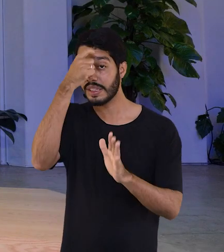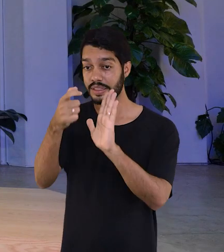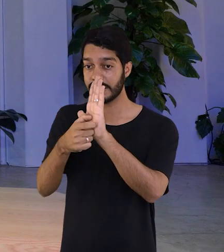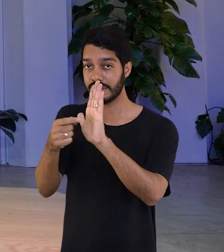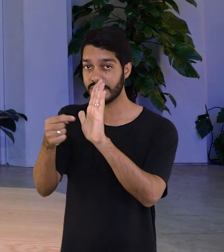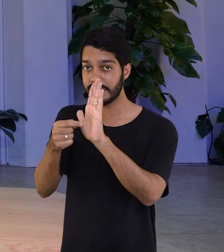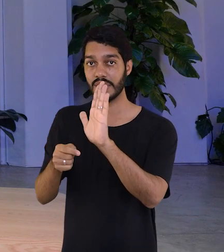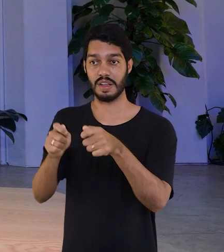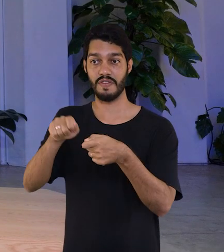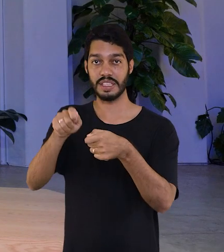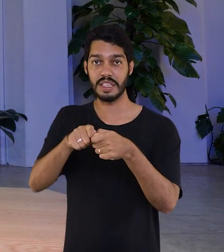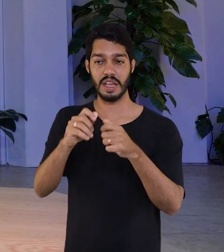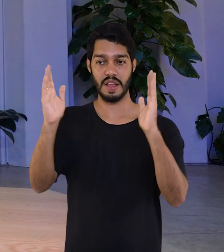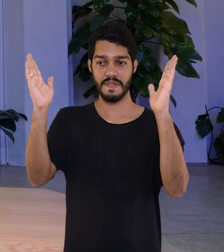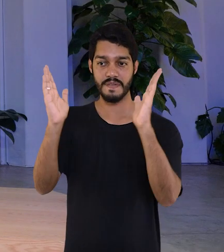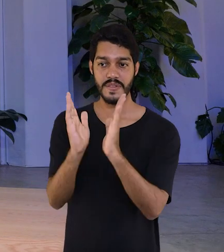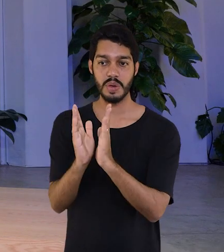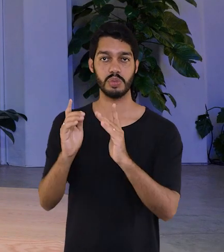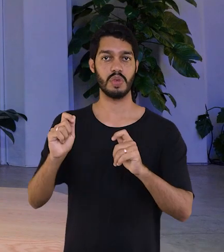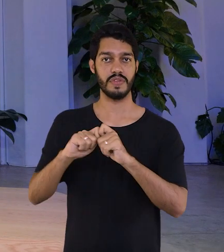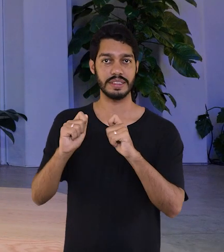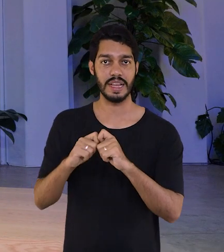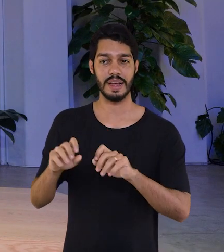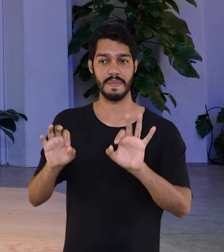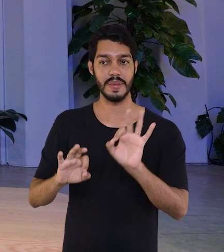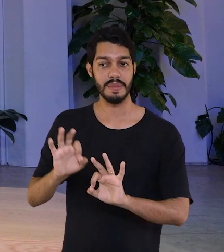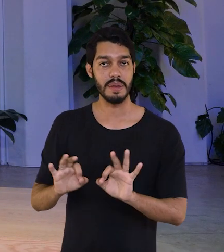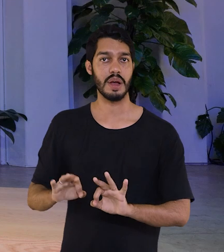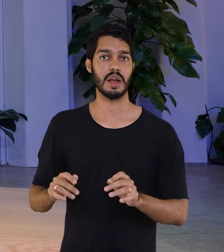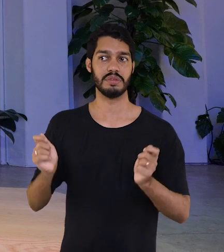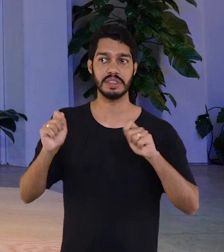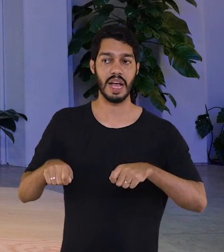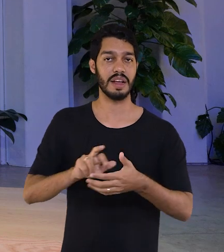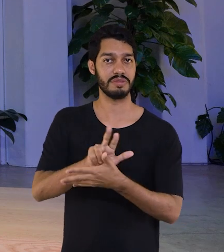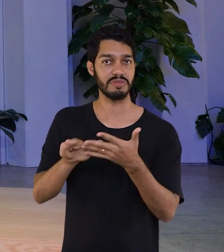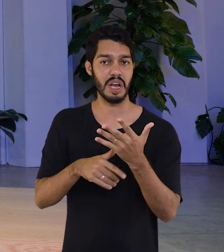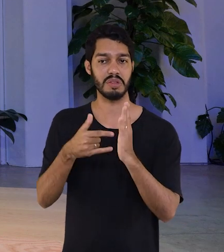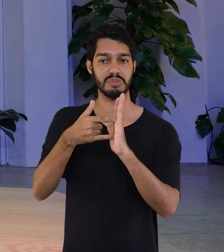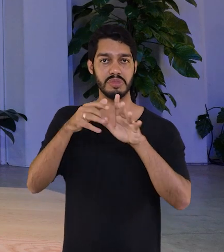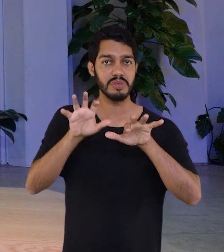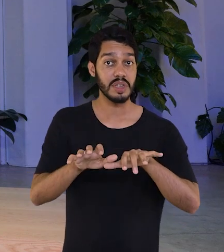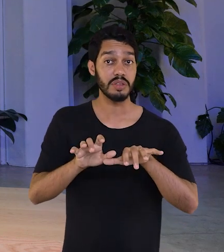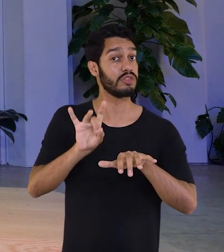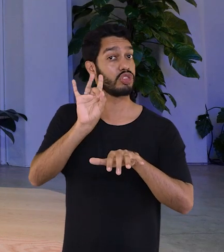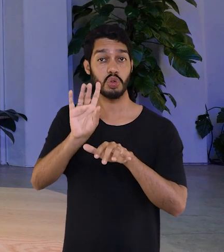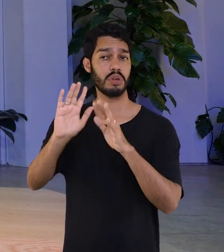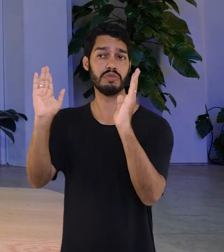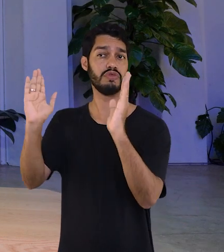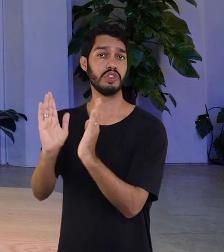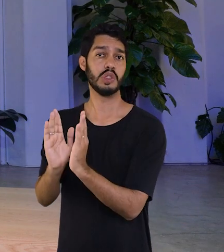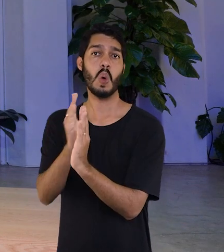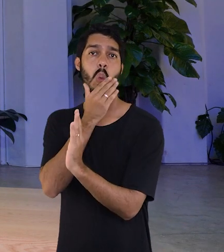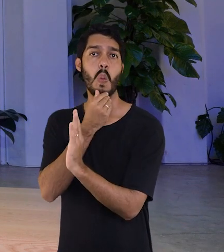homens. Então, a inteligência artificial, para realizar o filtro de possíveis candidatos para a vaga de desenvolvedor,